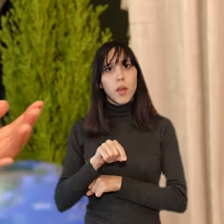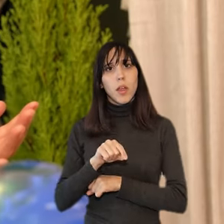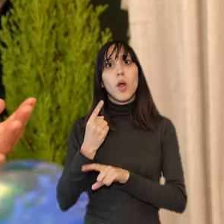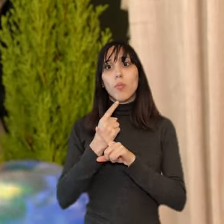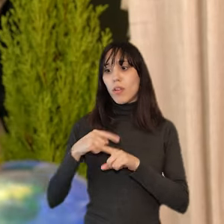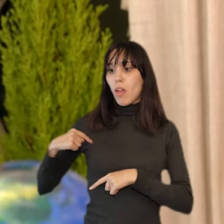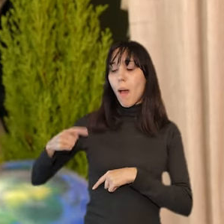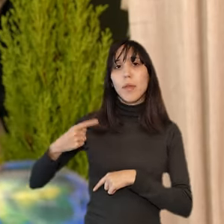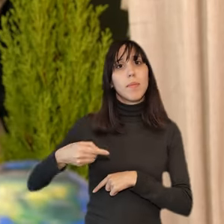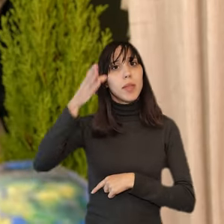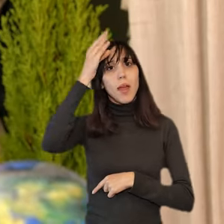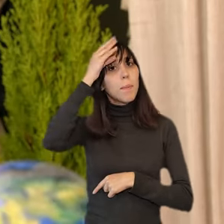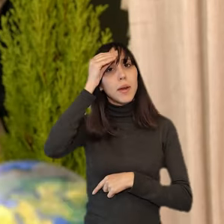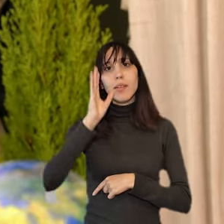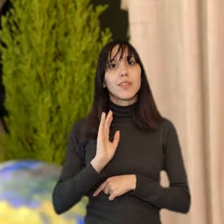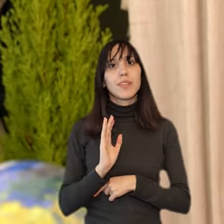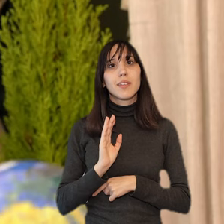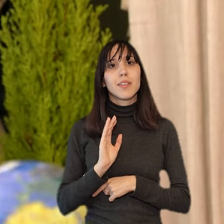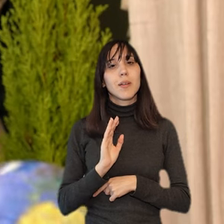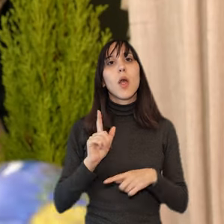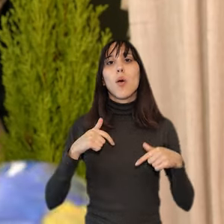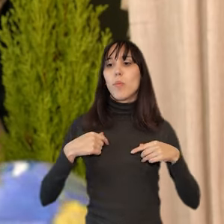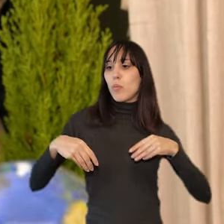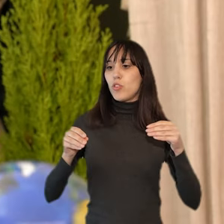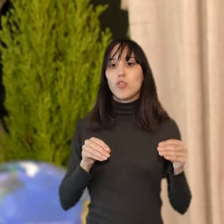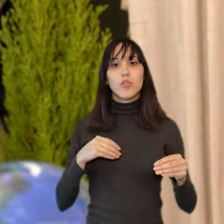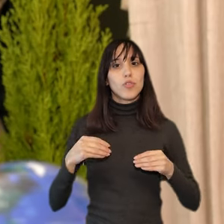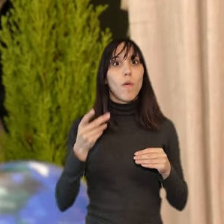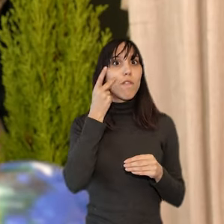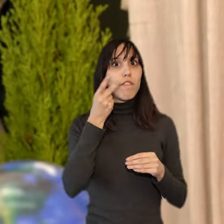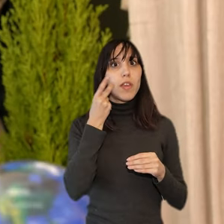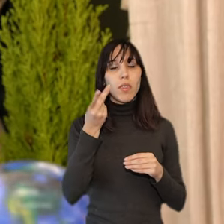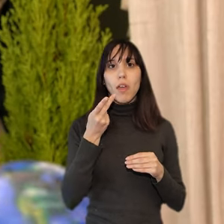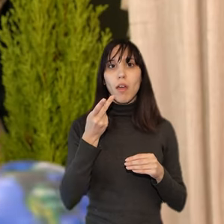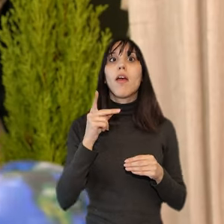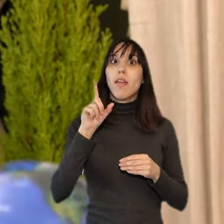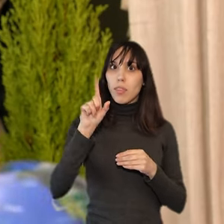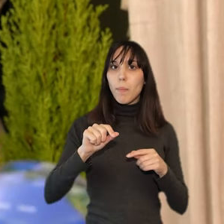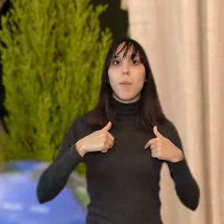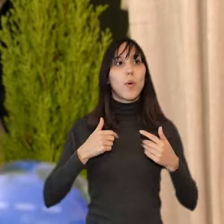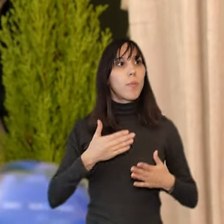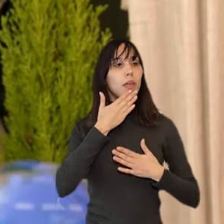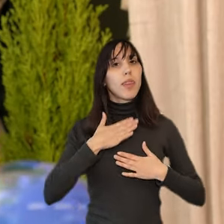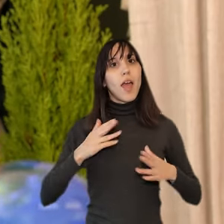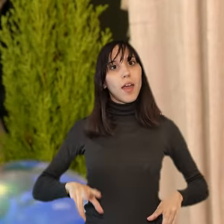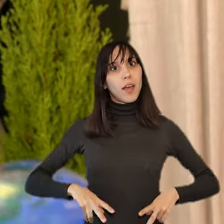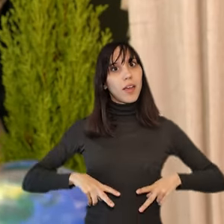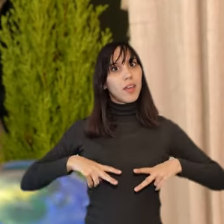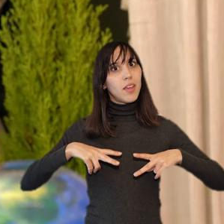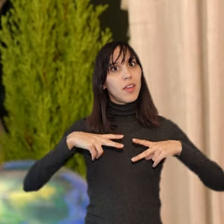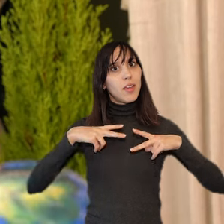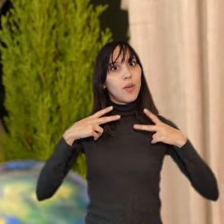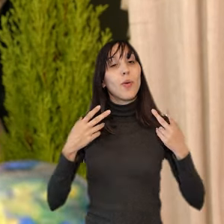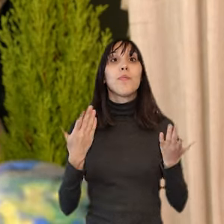dias de aprendizagem e todos os seus as suas dinâmicas de de vida também eh o enriquecem também contam